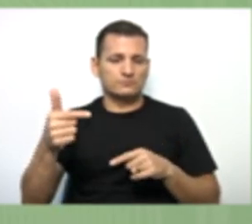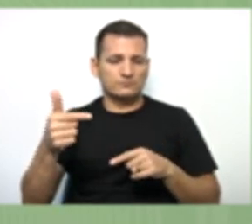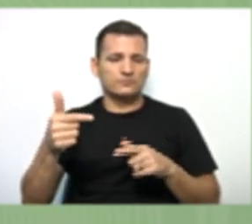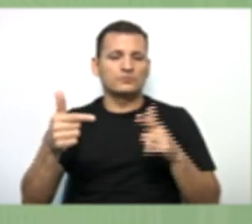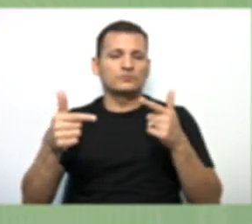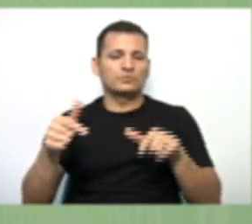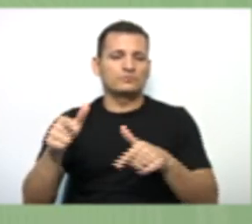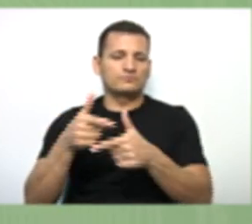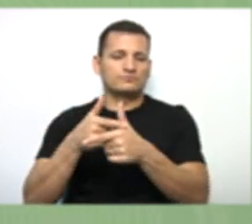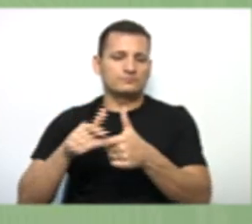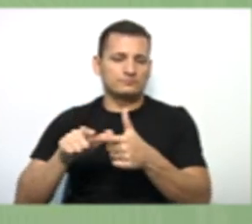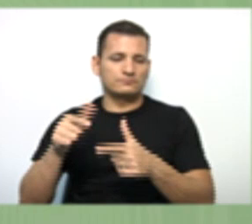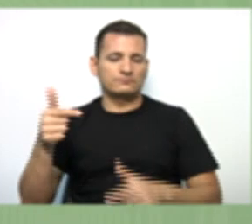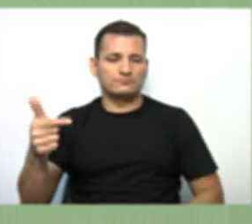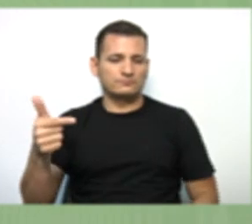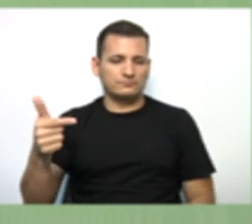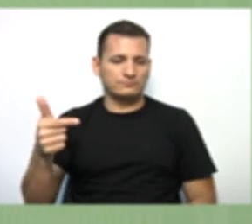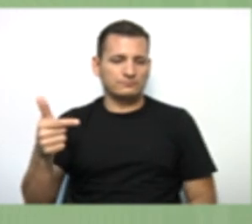2.